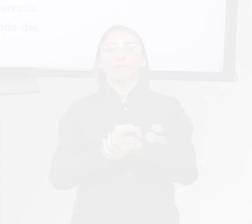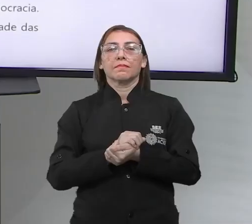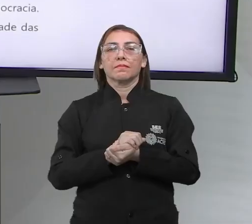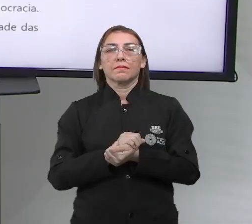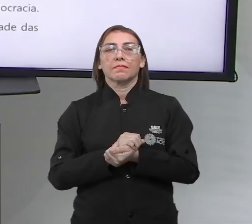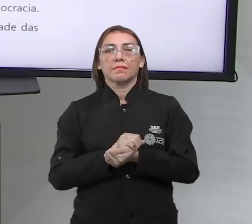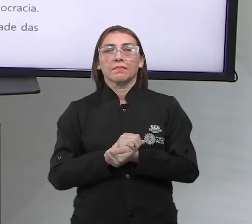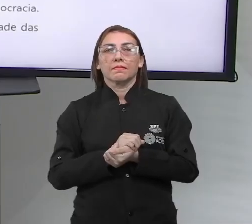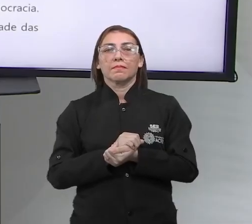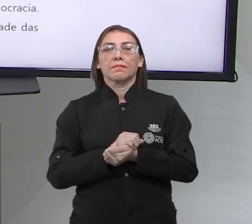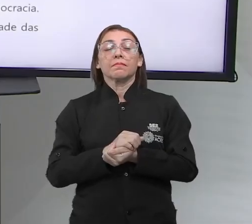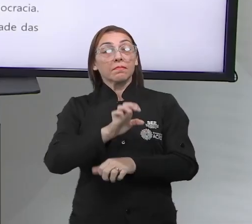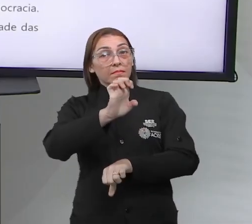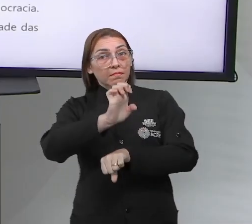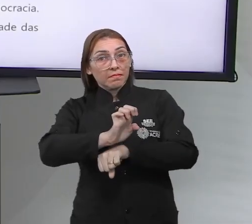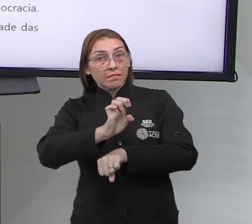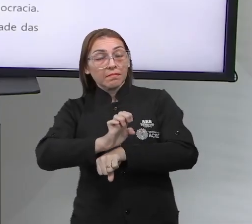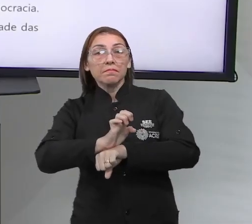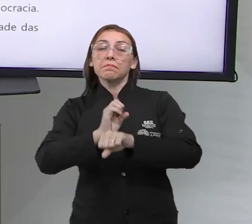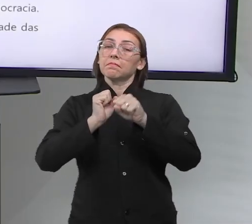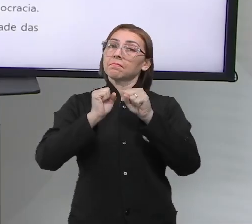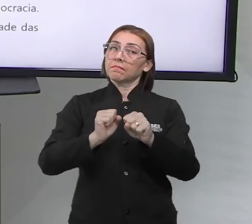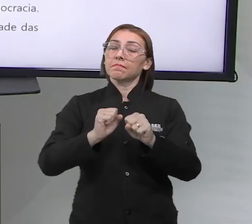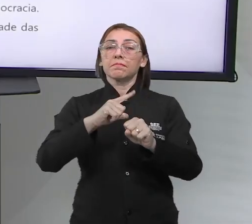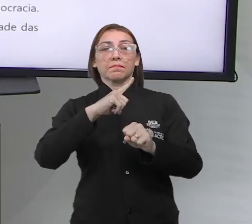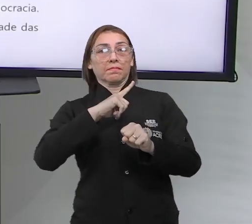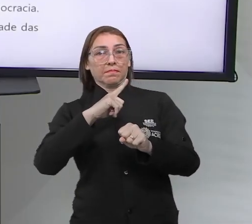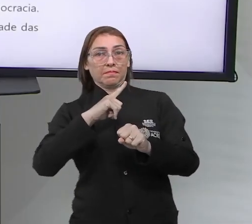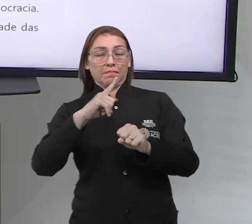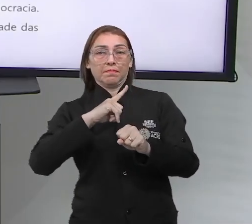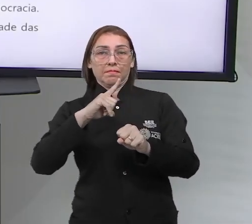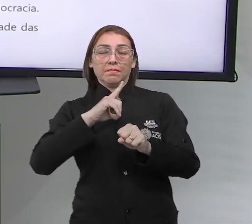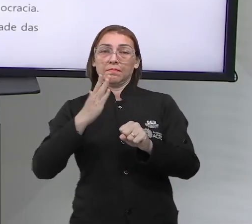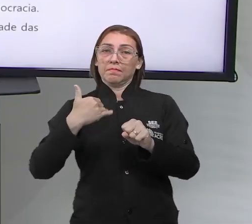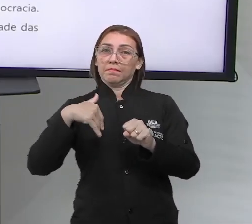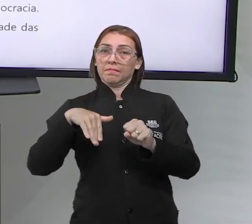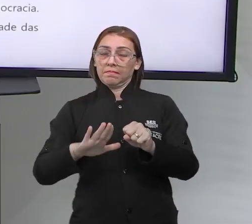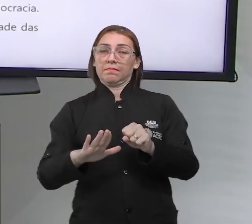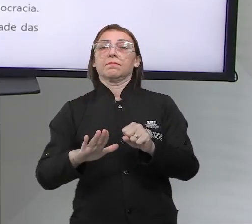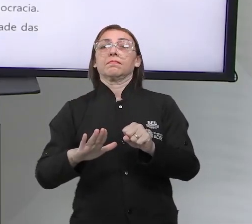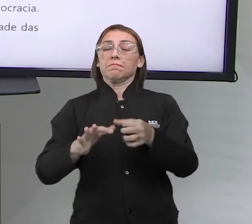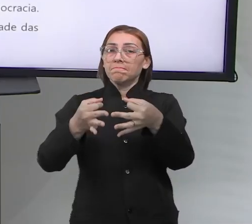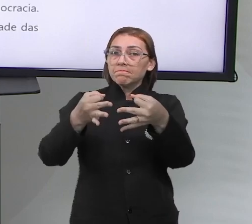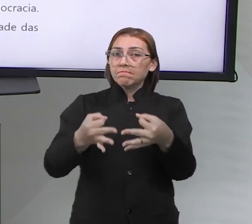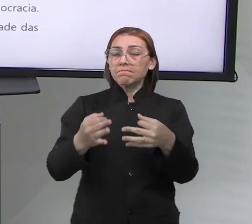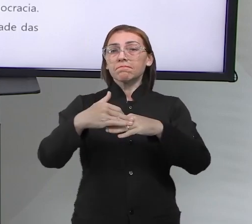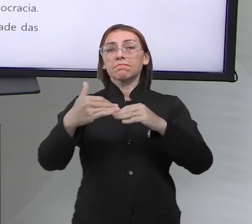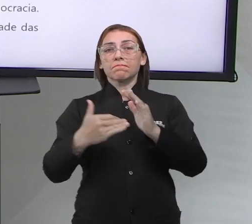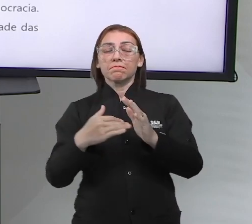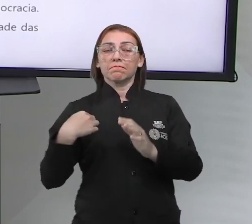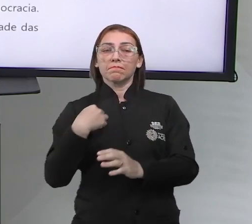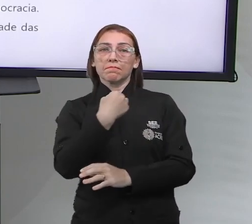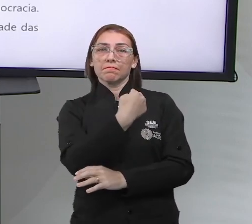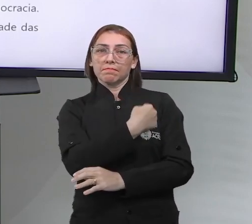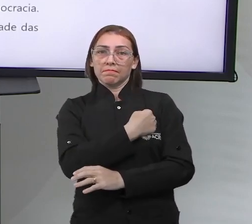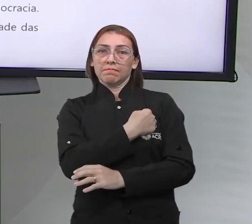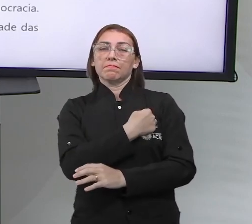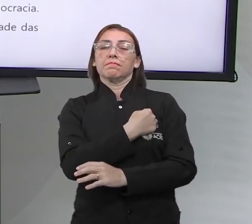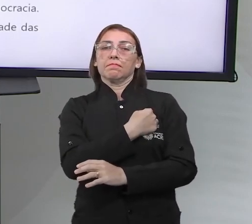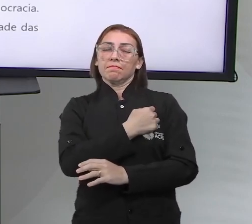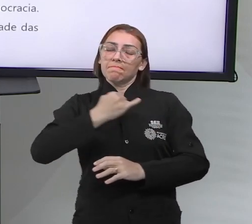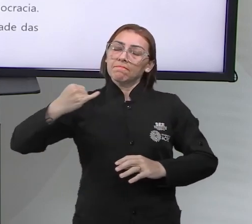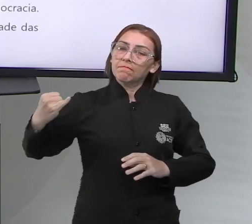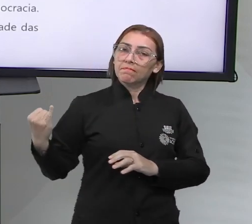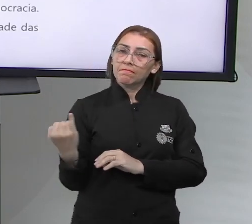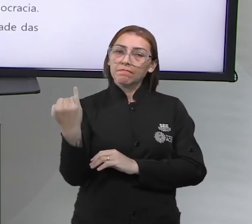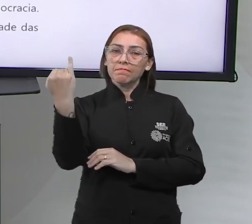ainda para que esse Estado ele possa existir da forma mais conveniente a todos nós, é